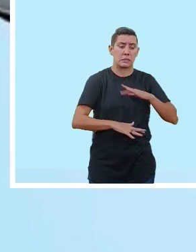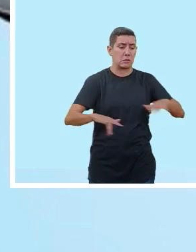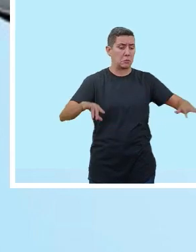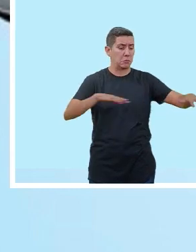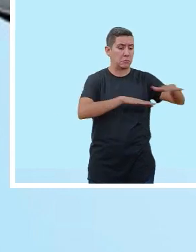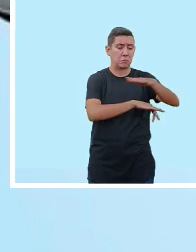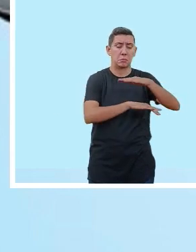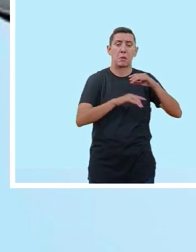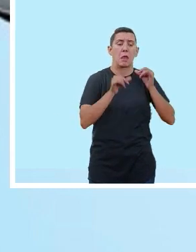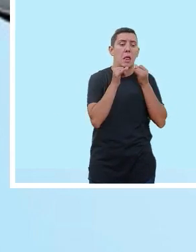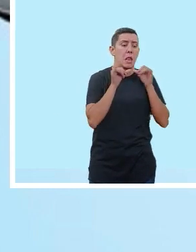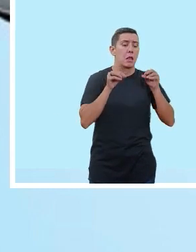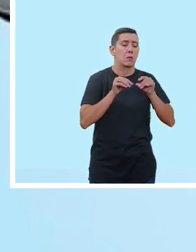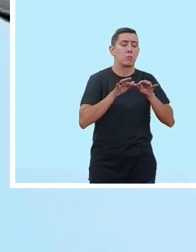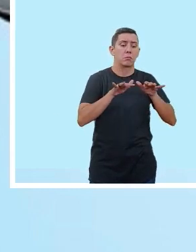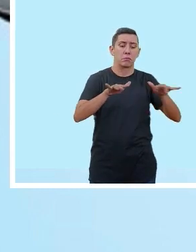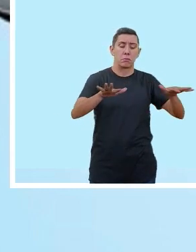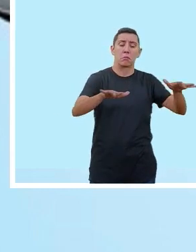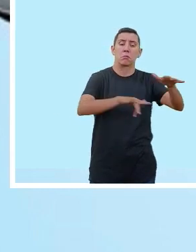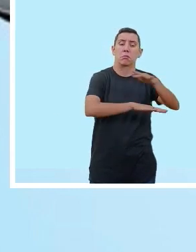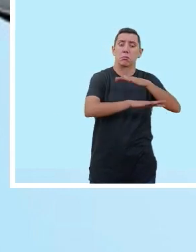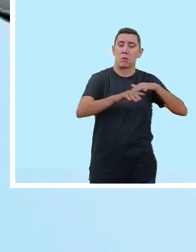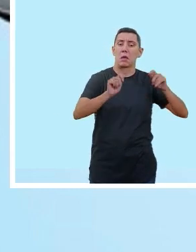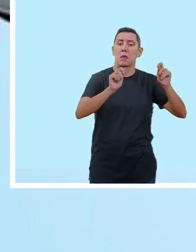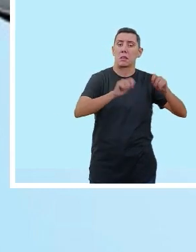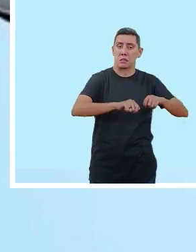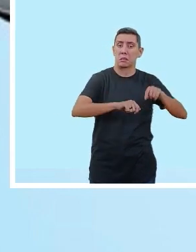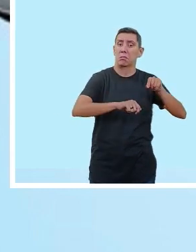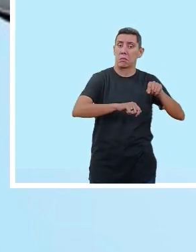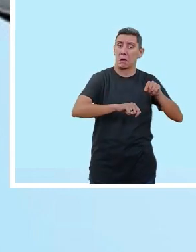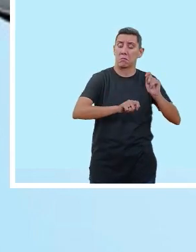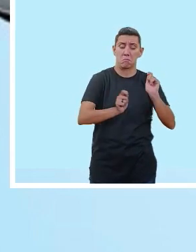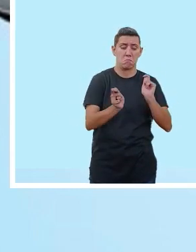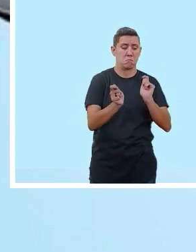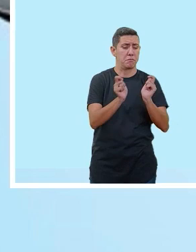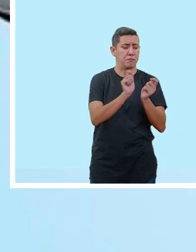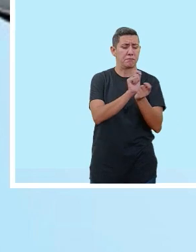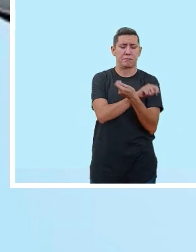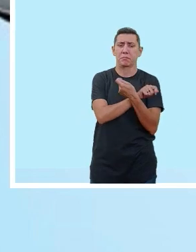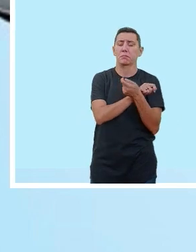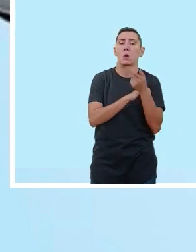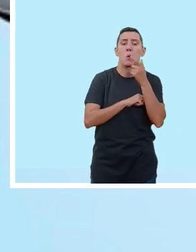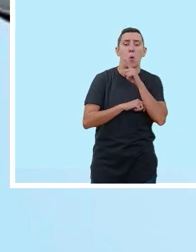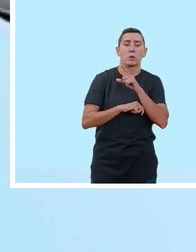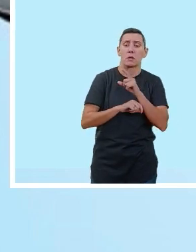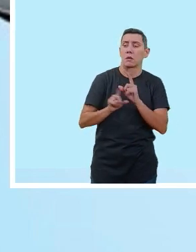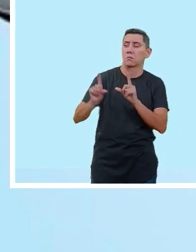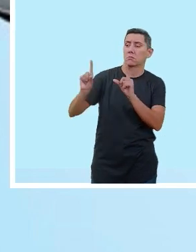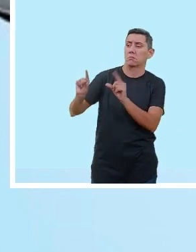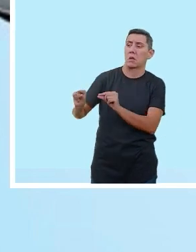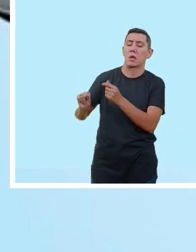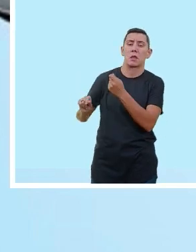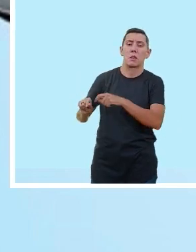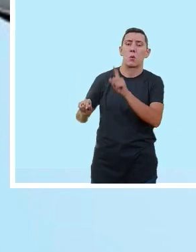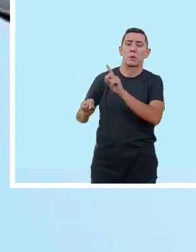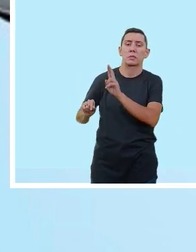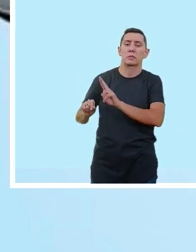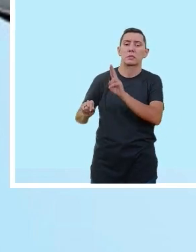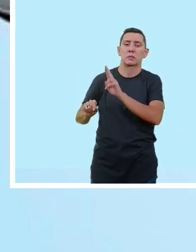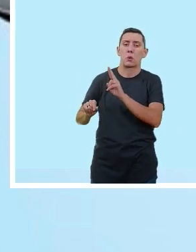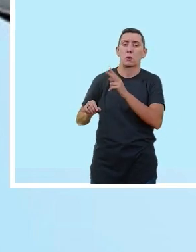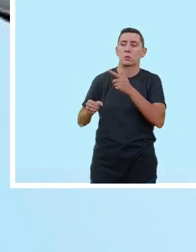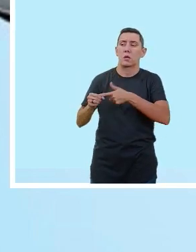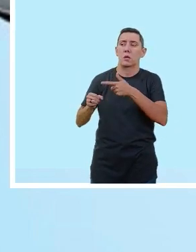né? Então, essa geração ela é feita de forma inteligente, né, permitindo assim com que você tenha um controle muito melhor da fonte de